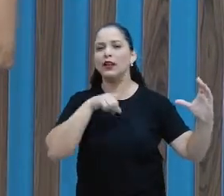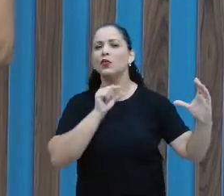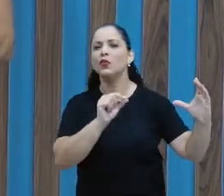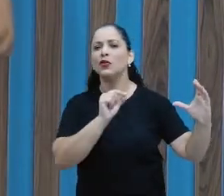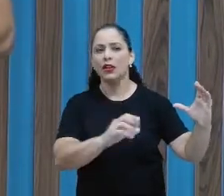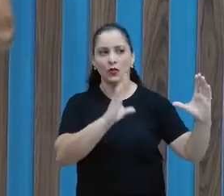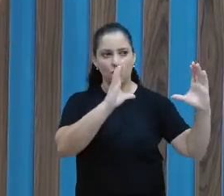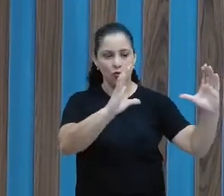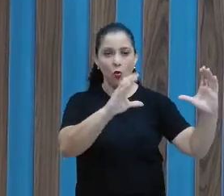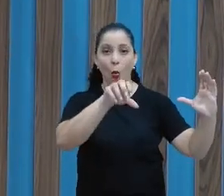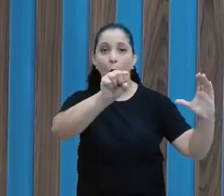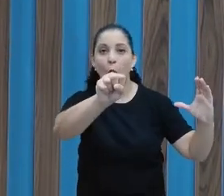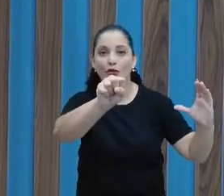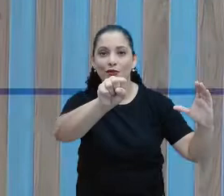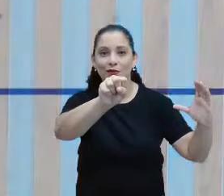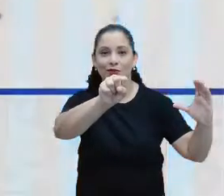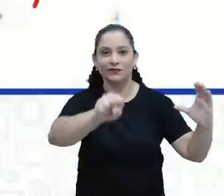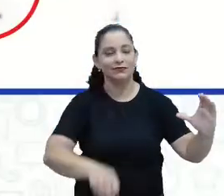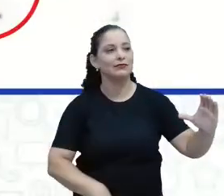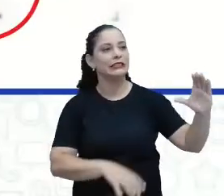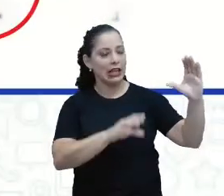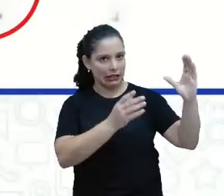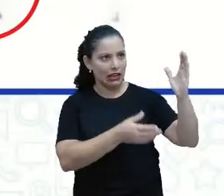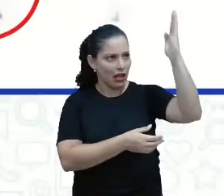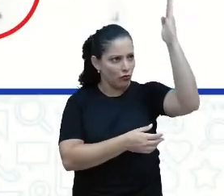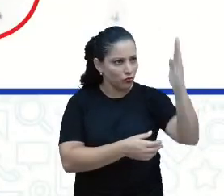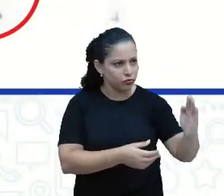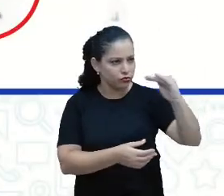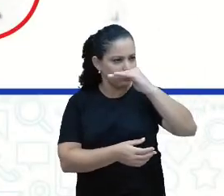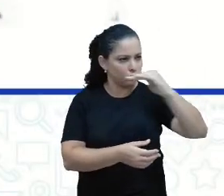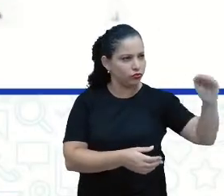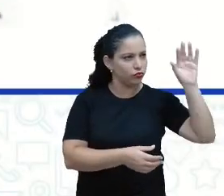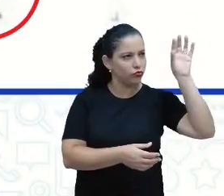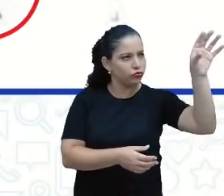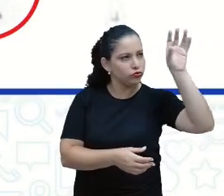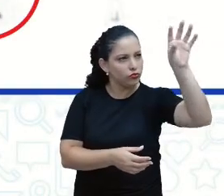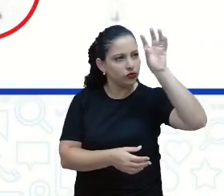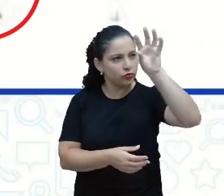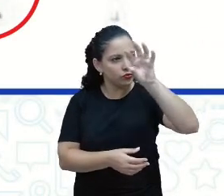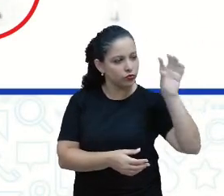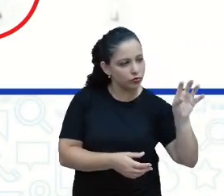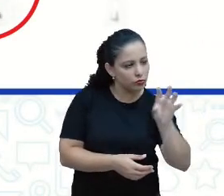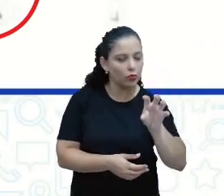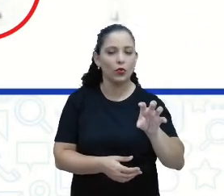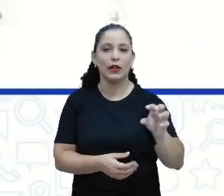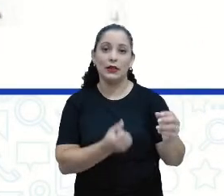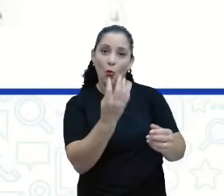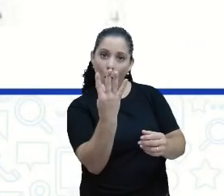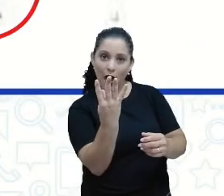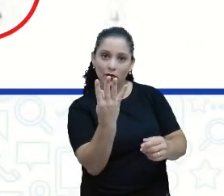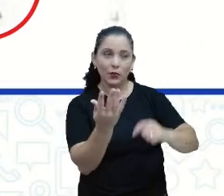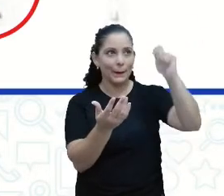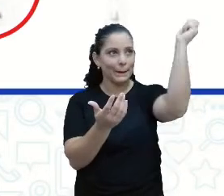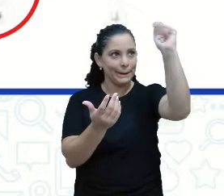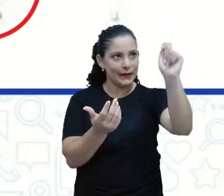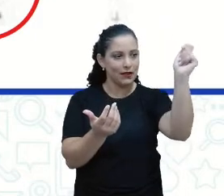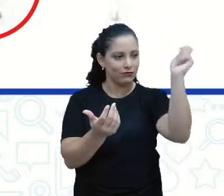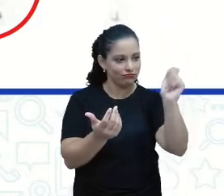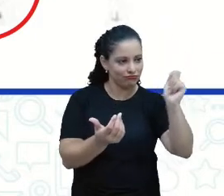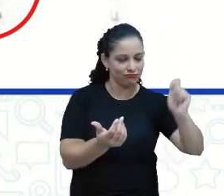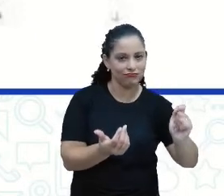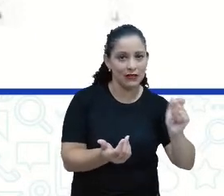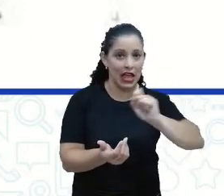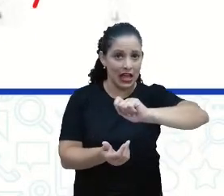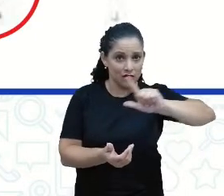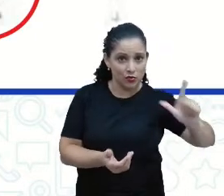ele foi dividido em 8 partes iguais. E dessas 8 partes, a gente pintou de azul aí 4 partes. Então, eu tenho uma